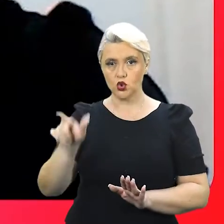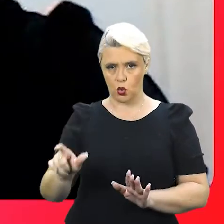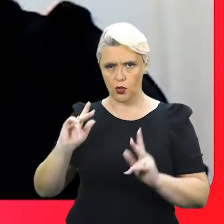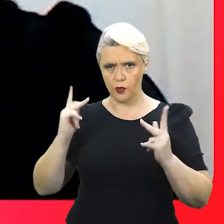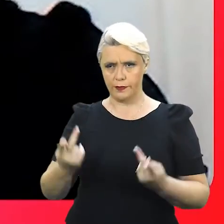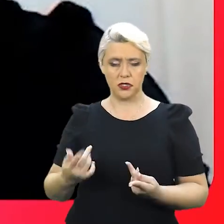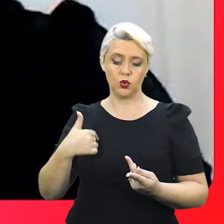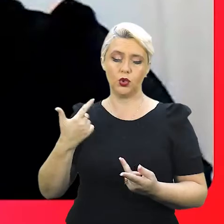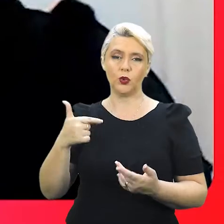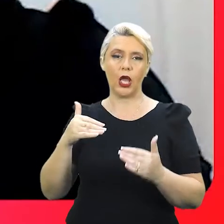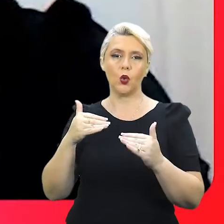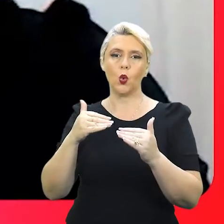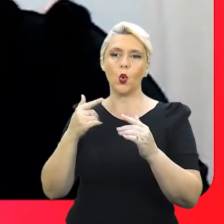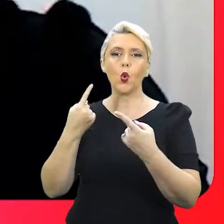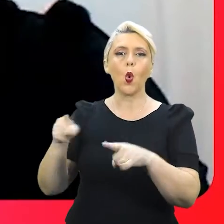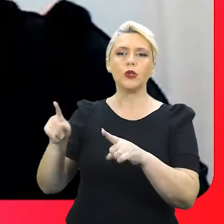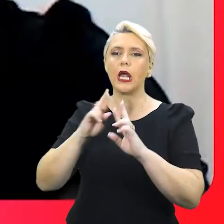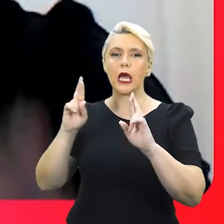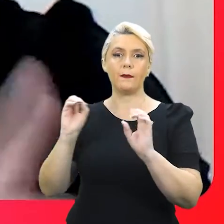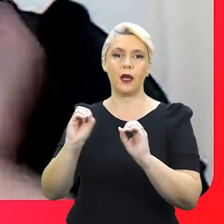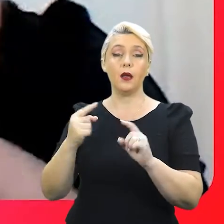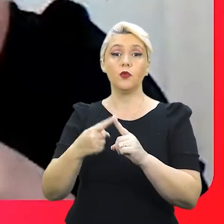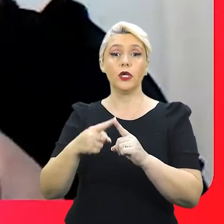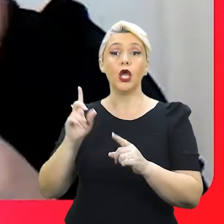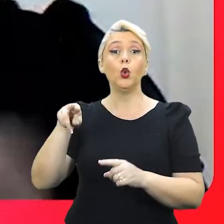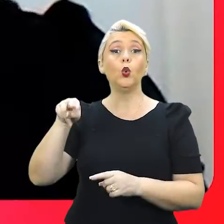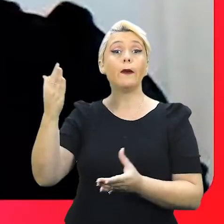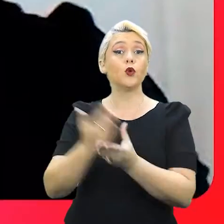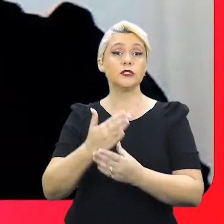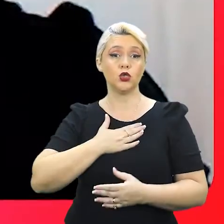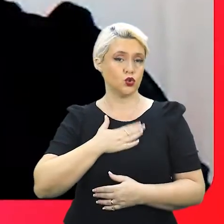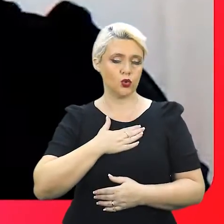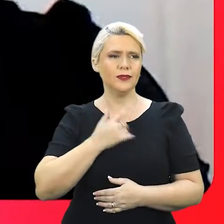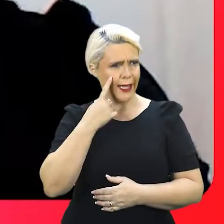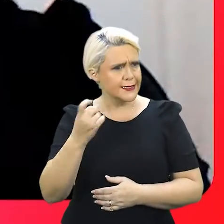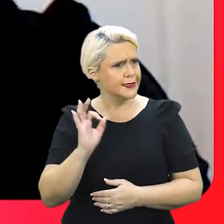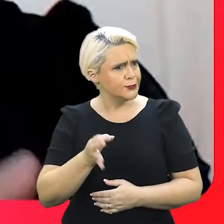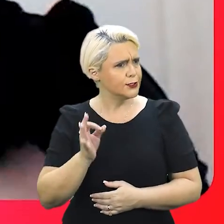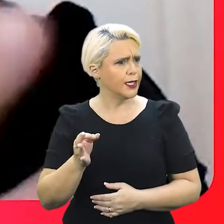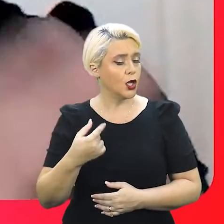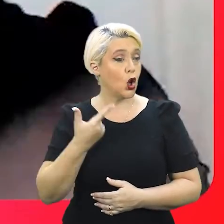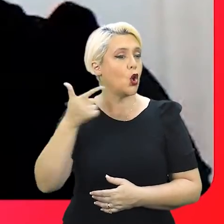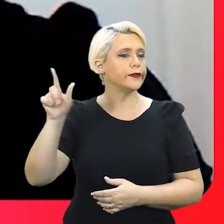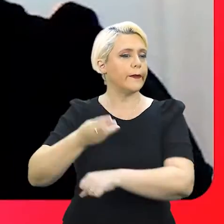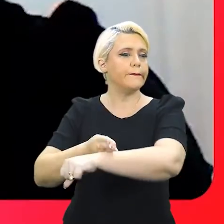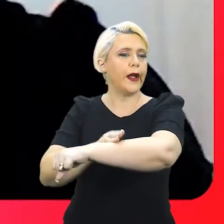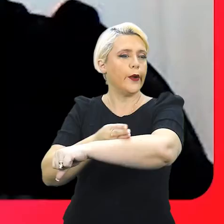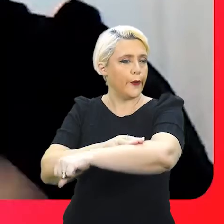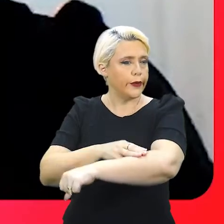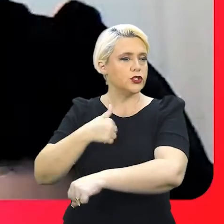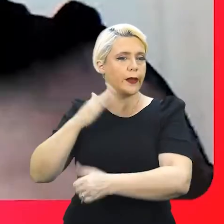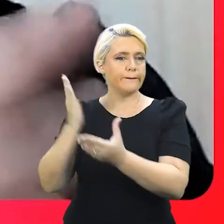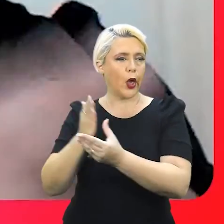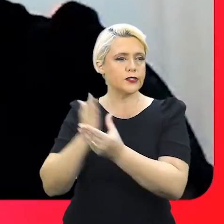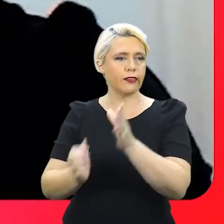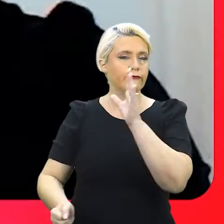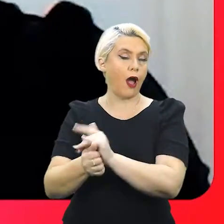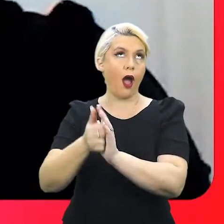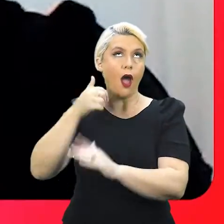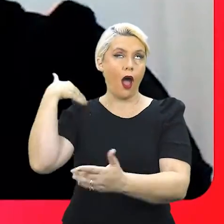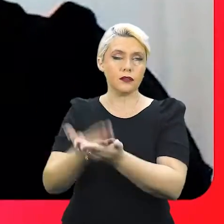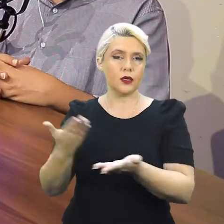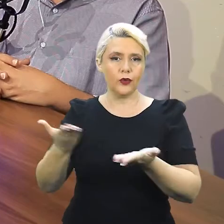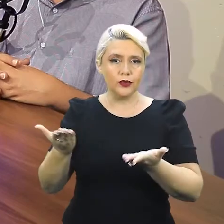eu não tenho nada a queixar, até porque ele nunca me processou, interessante isso. Ao Aham. contrário do Marconi Perillo, que me processa até